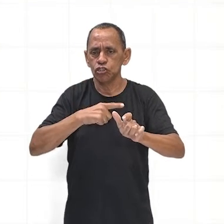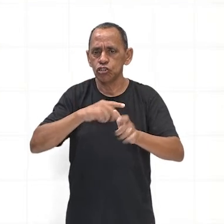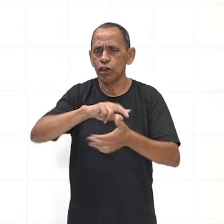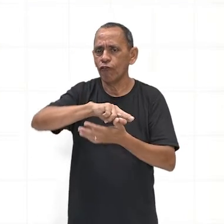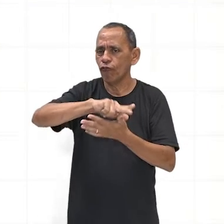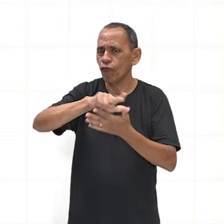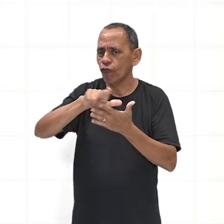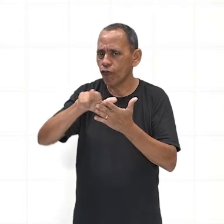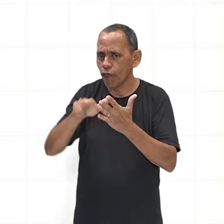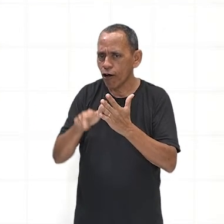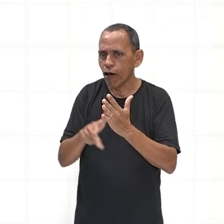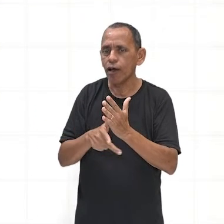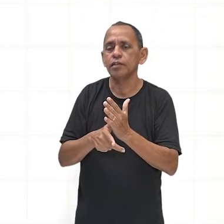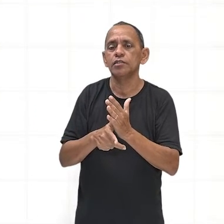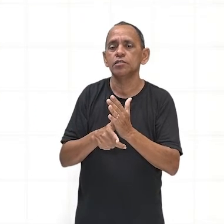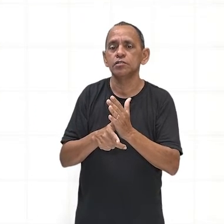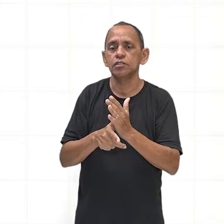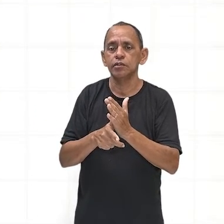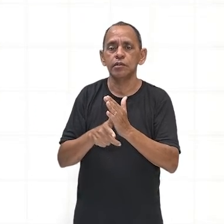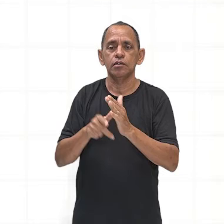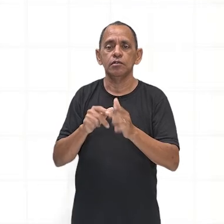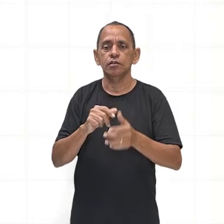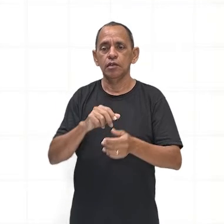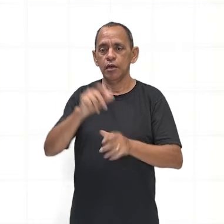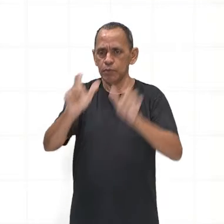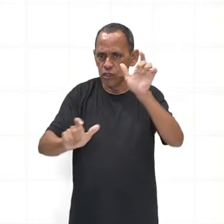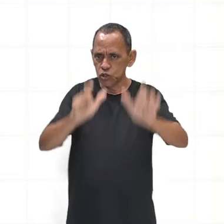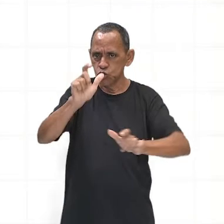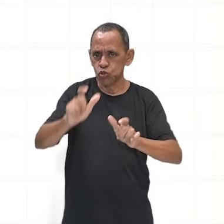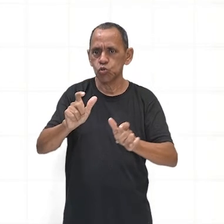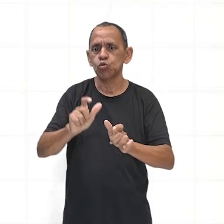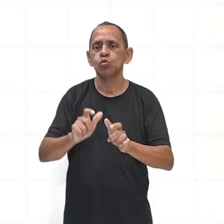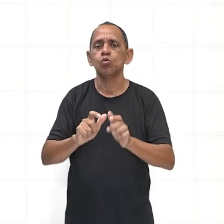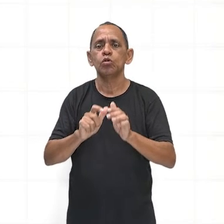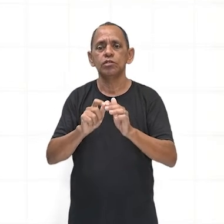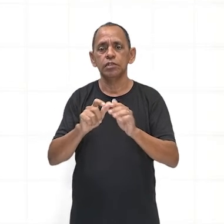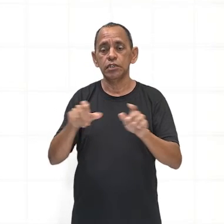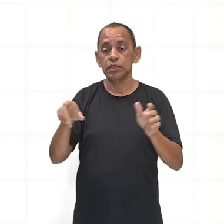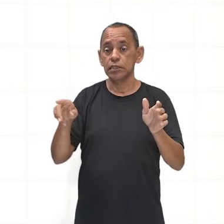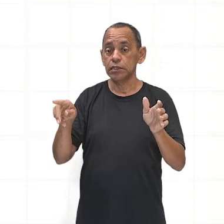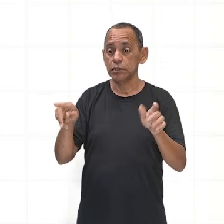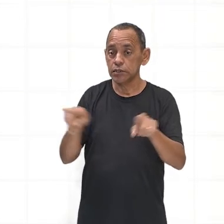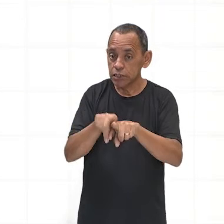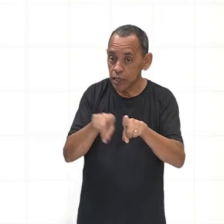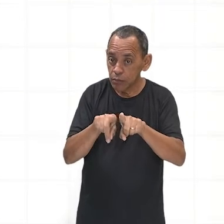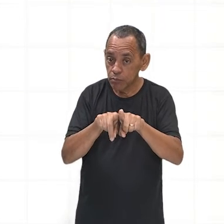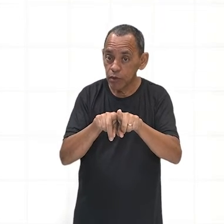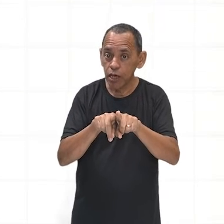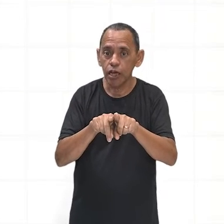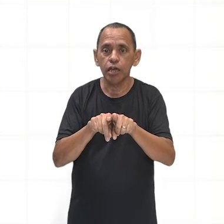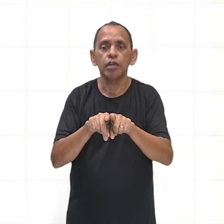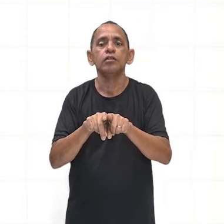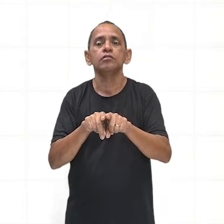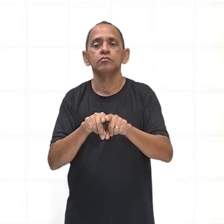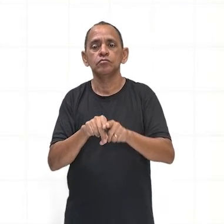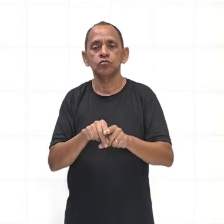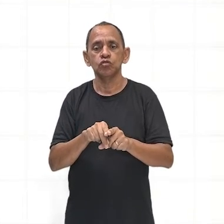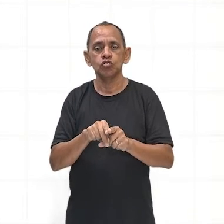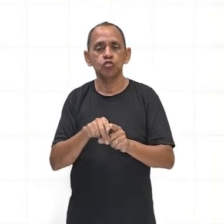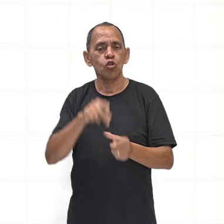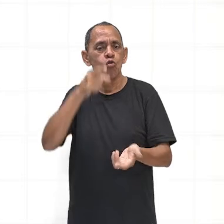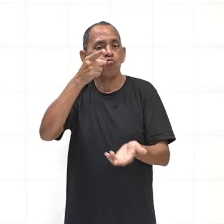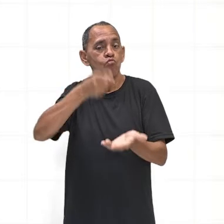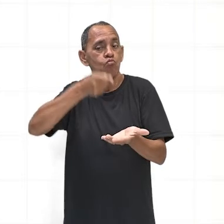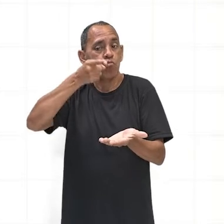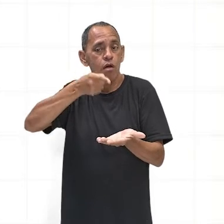notavelmente hierarquizada também. Os astecas vão impor ali tributos aos povos conquistados e esses